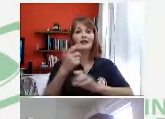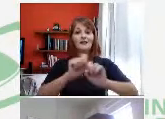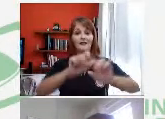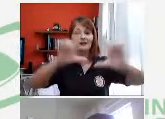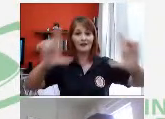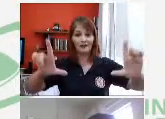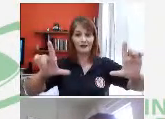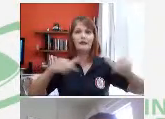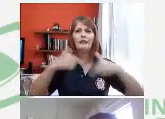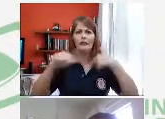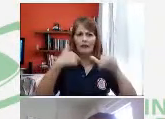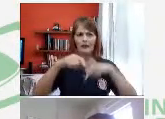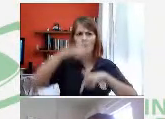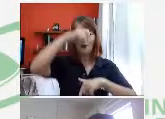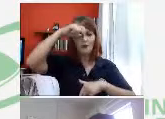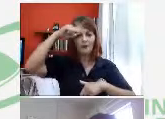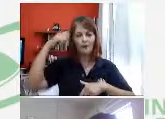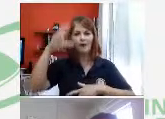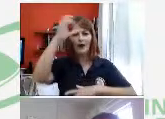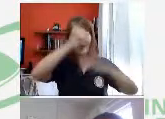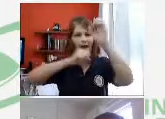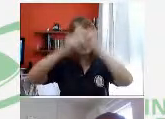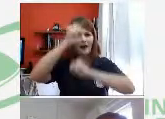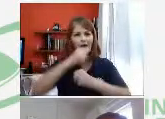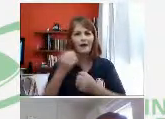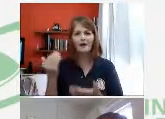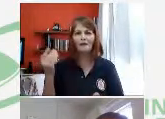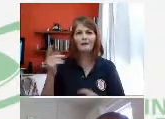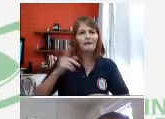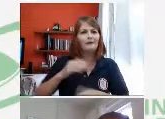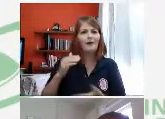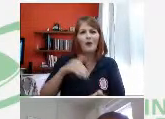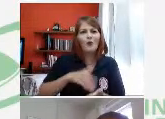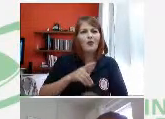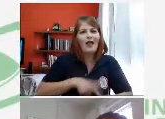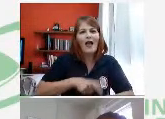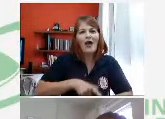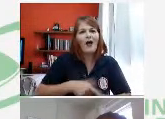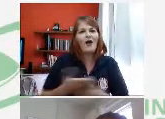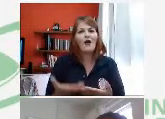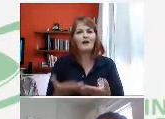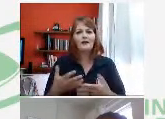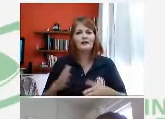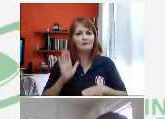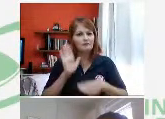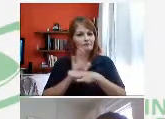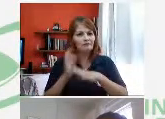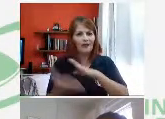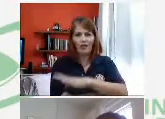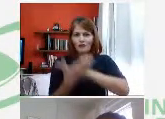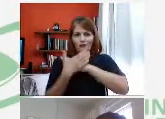muito para aprender praticamente de última hora. Eu considero que eles me ajudaram bastante nisso.